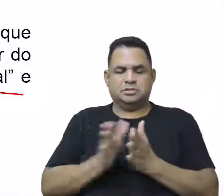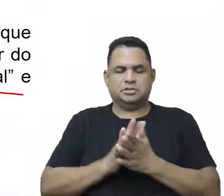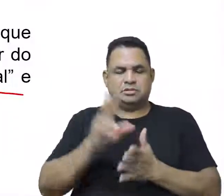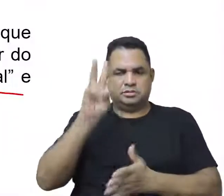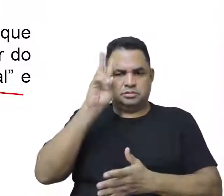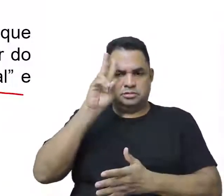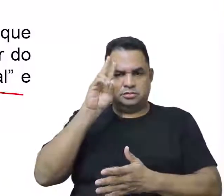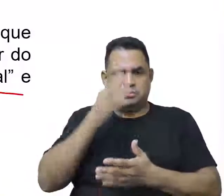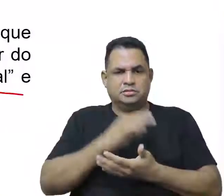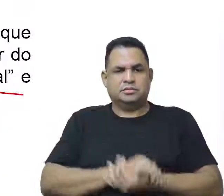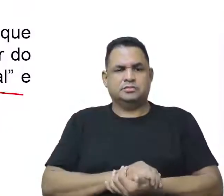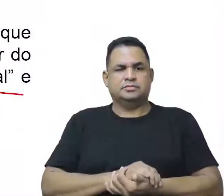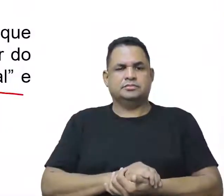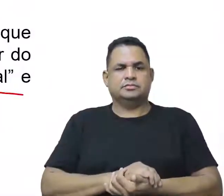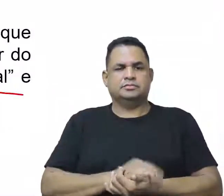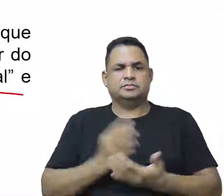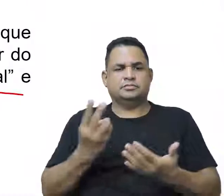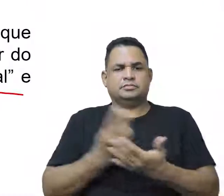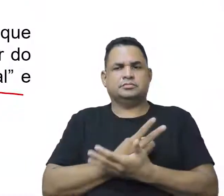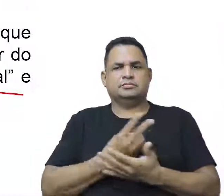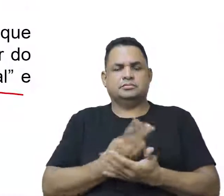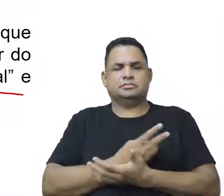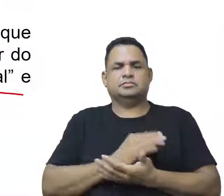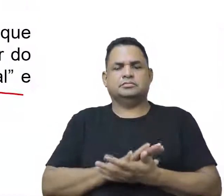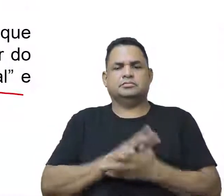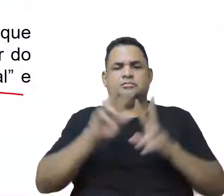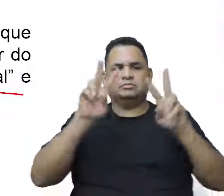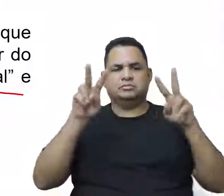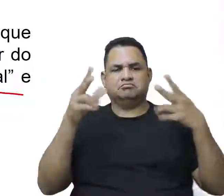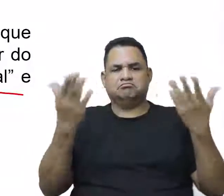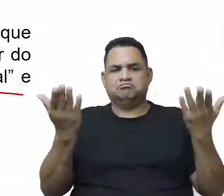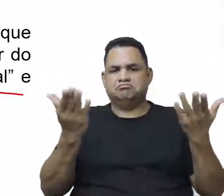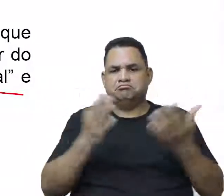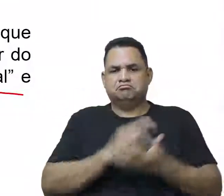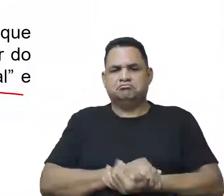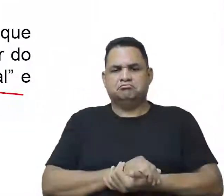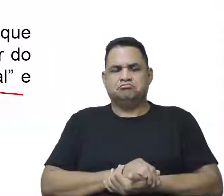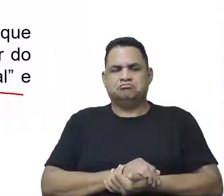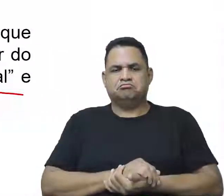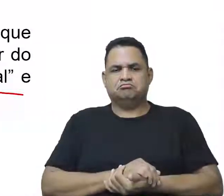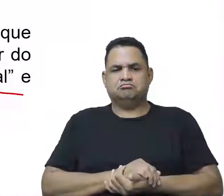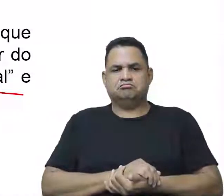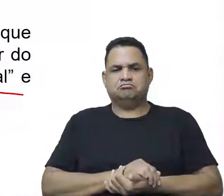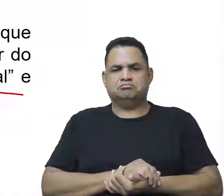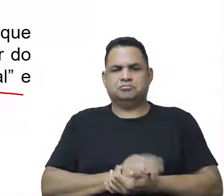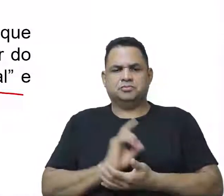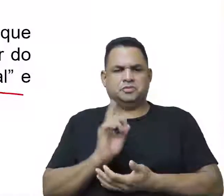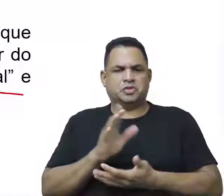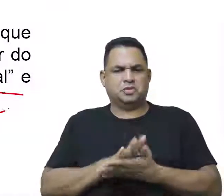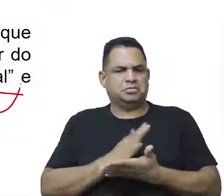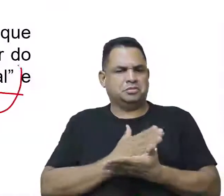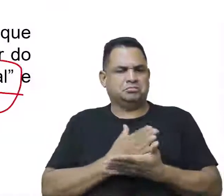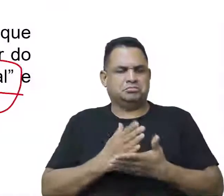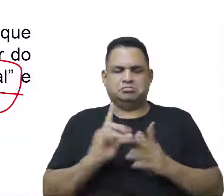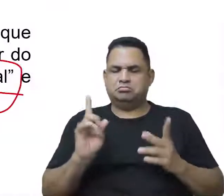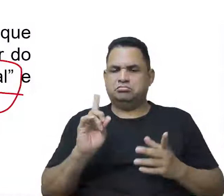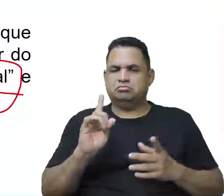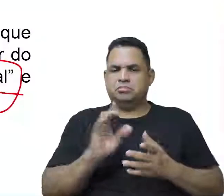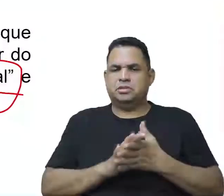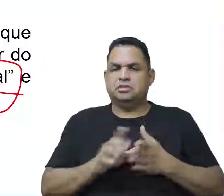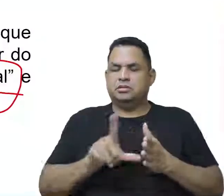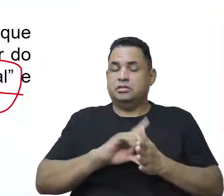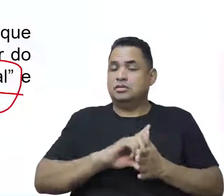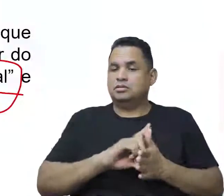está deixando a questão errada, né? Esse tema se tornou objeto de reflexão só a partir disso aqui? Não, né? Muito